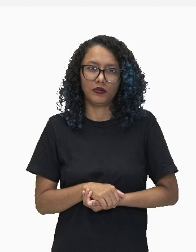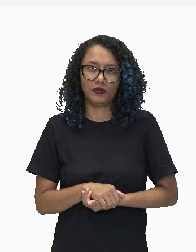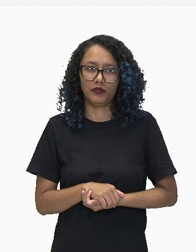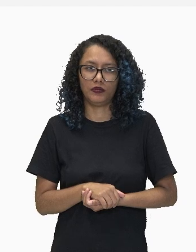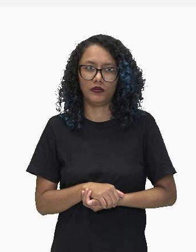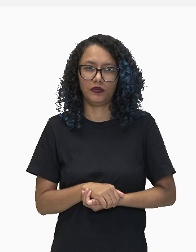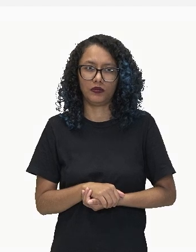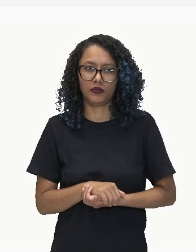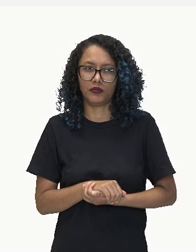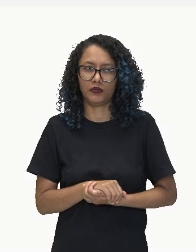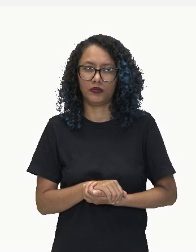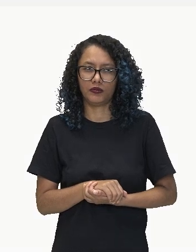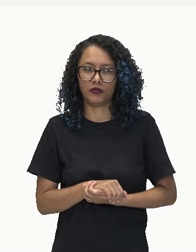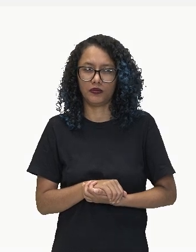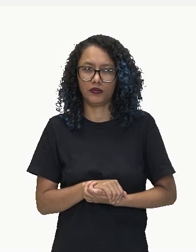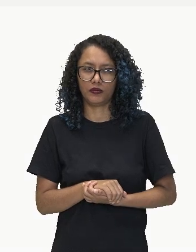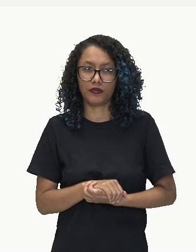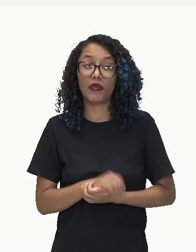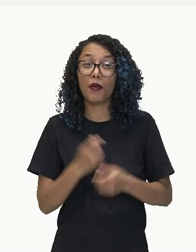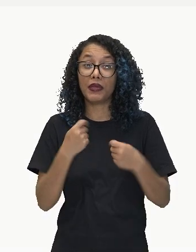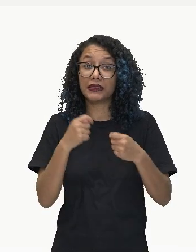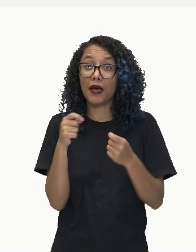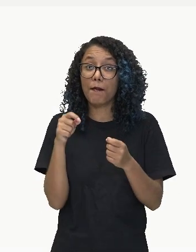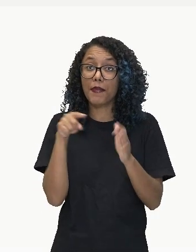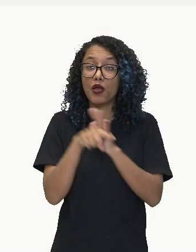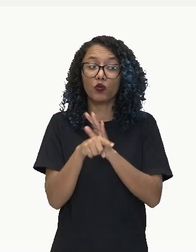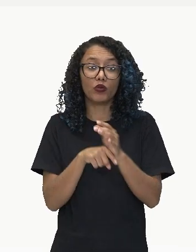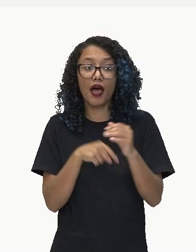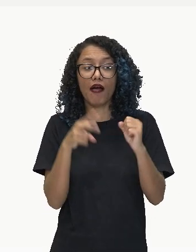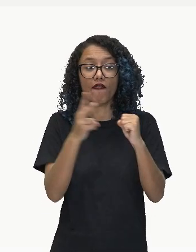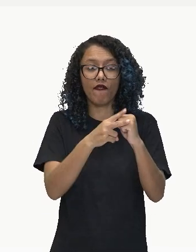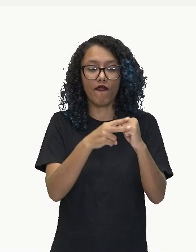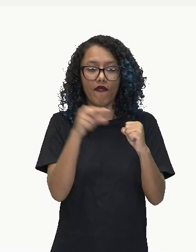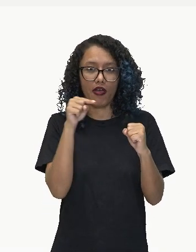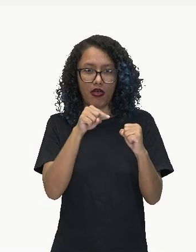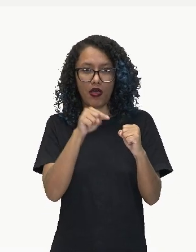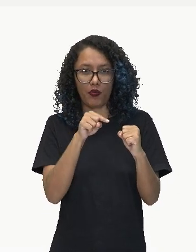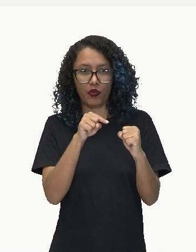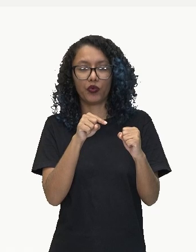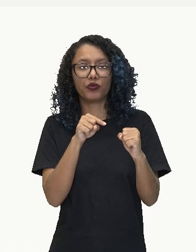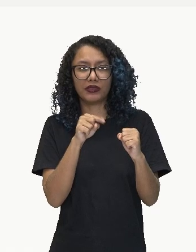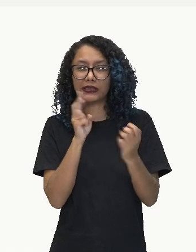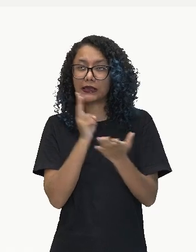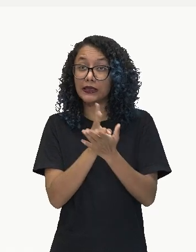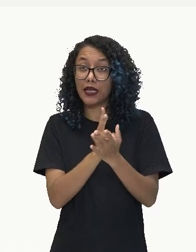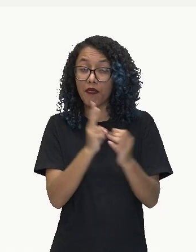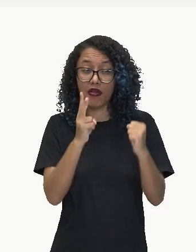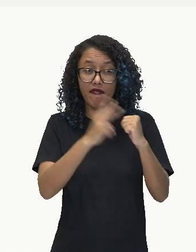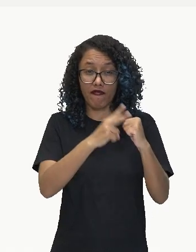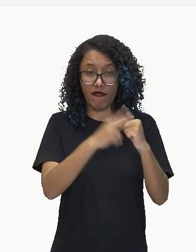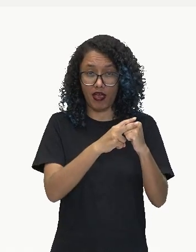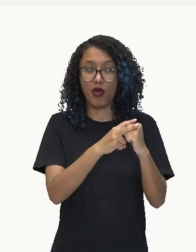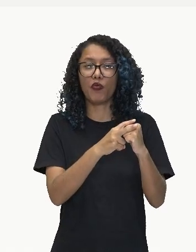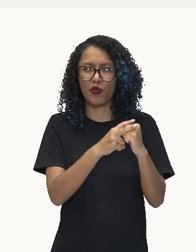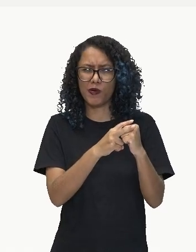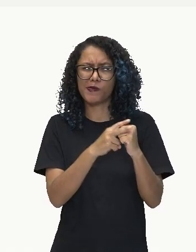o quien. E aí essa perguntinha vai ser feita a quem? Ao verbo. Sempre é o verbo que a gente faz, tá